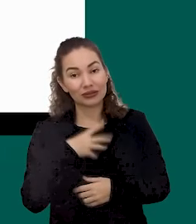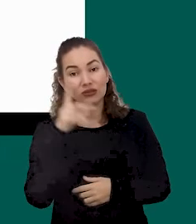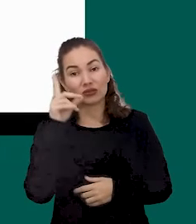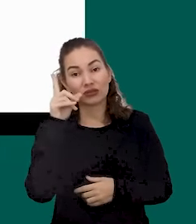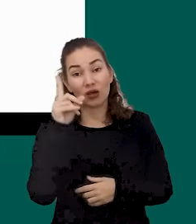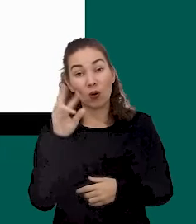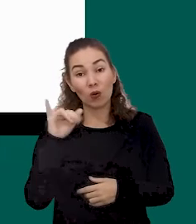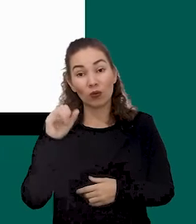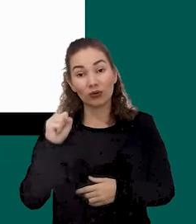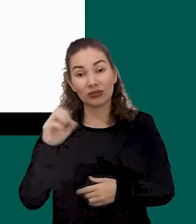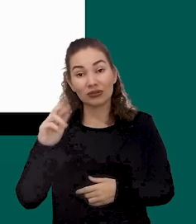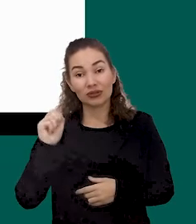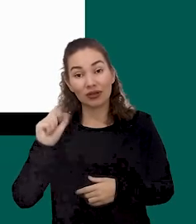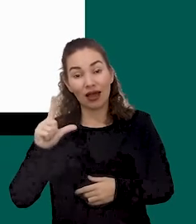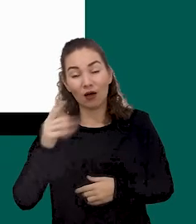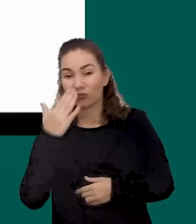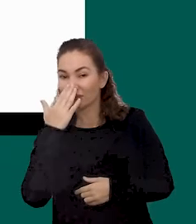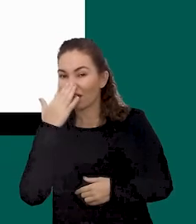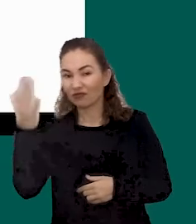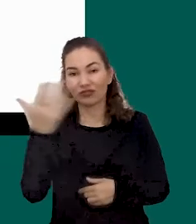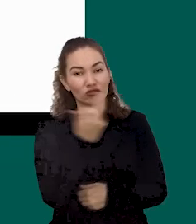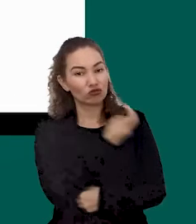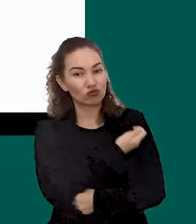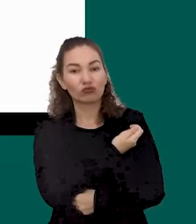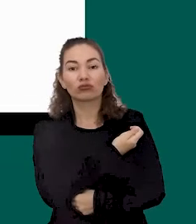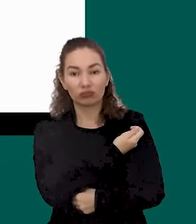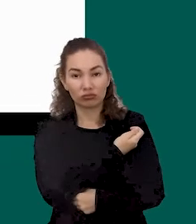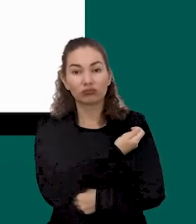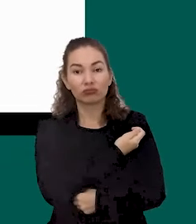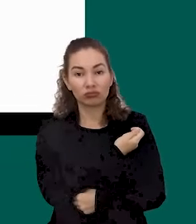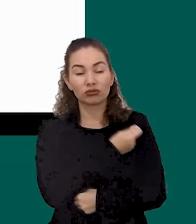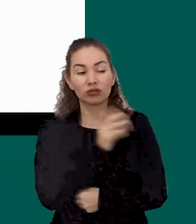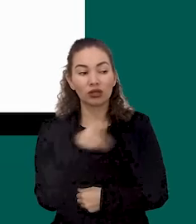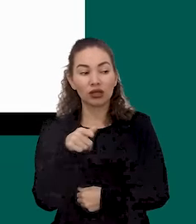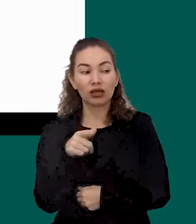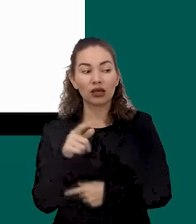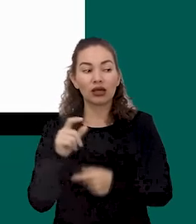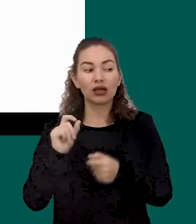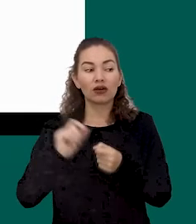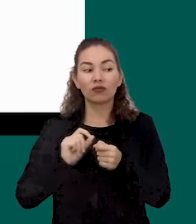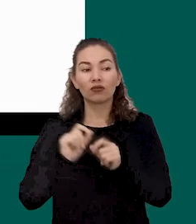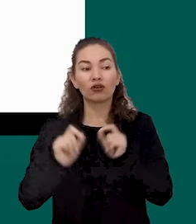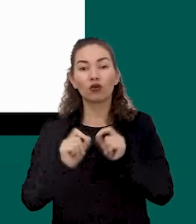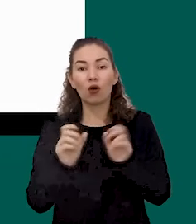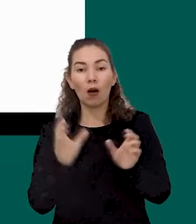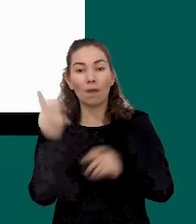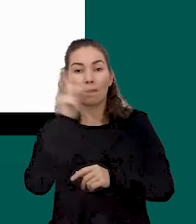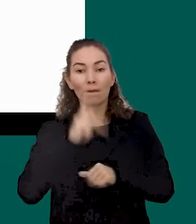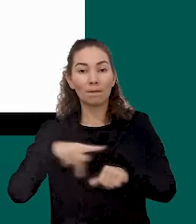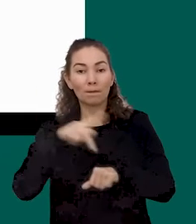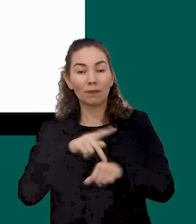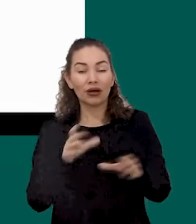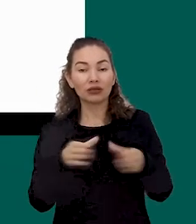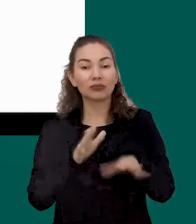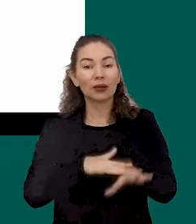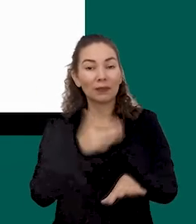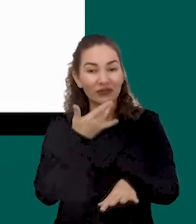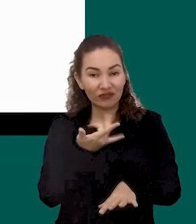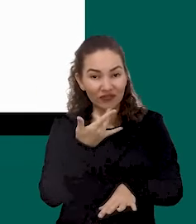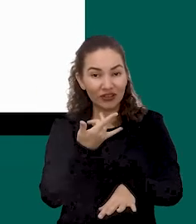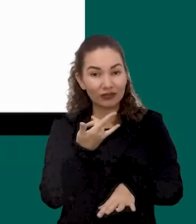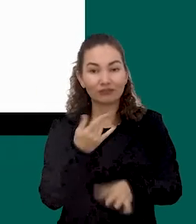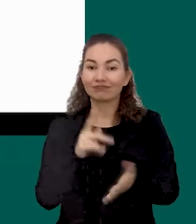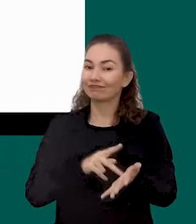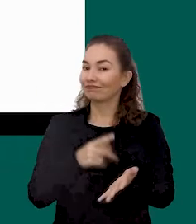na frente, disparado na estratégia vacinal, e aí falam, bom, mas Israel é um país pequeno, com população pequena, é muito fácil vacinar todo mundo.